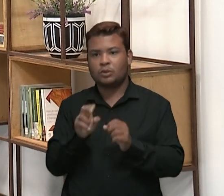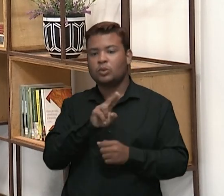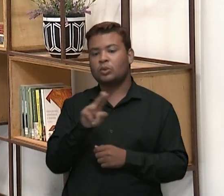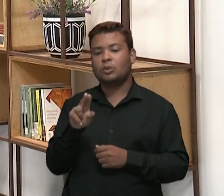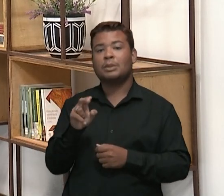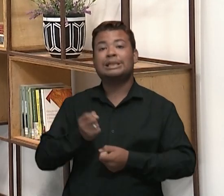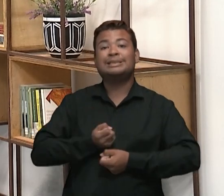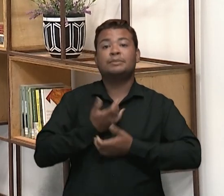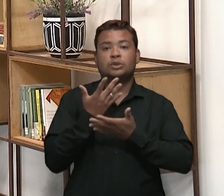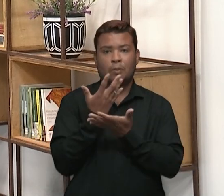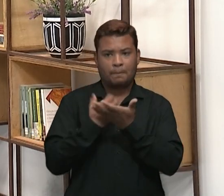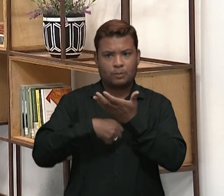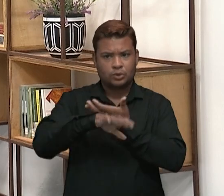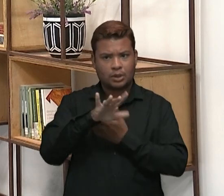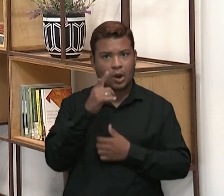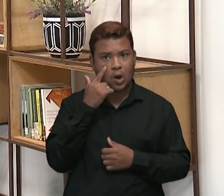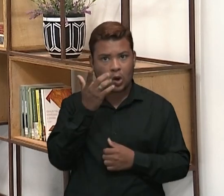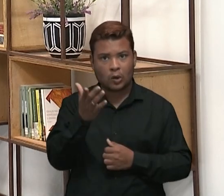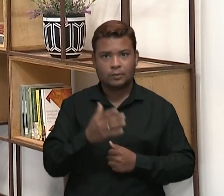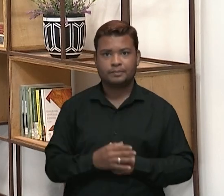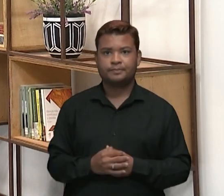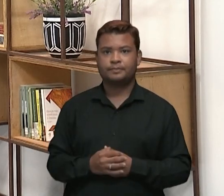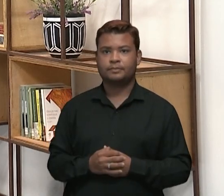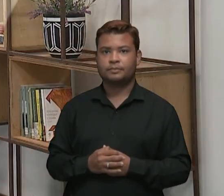Expressões Podcast.